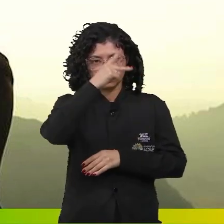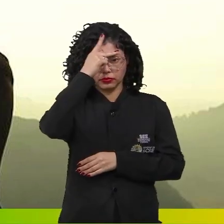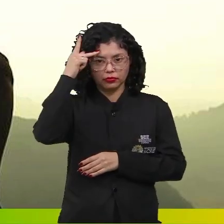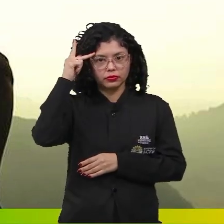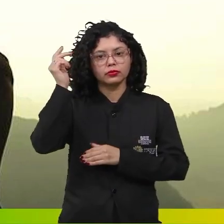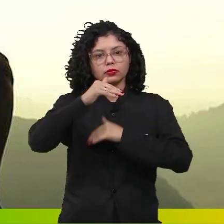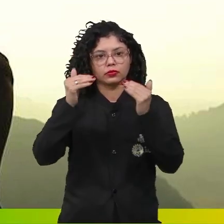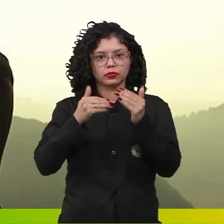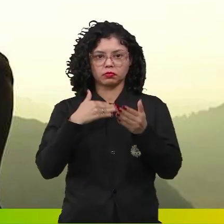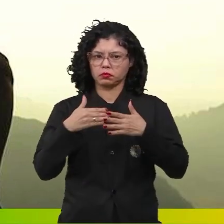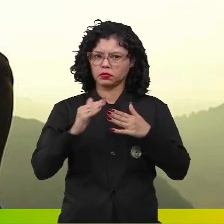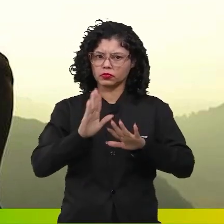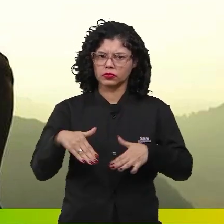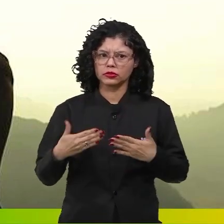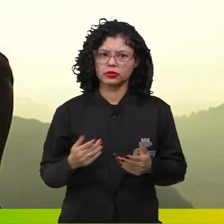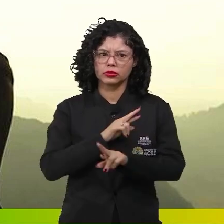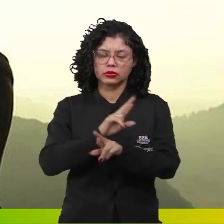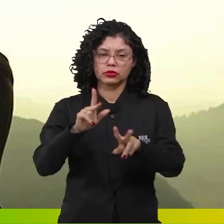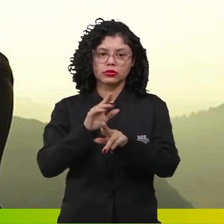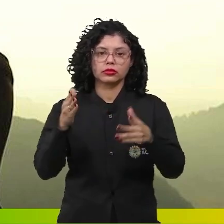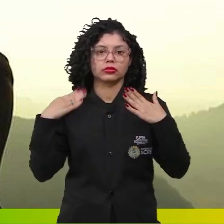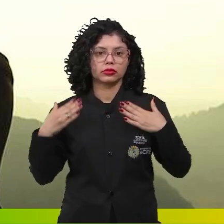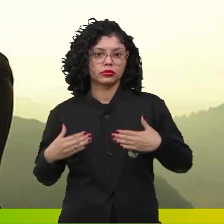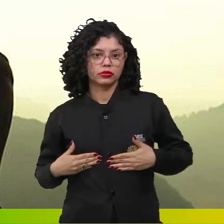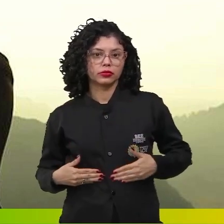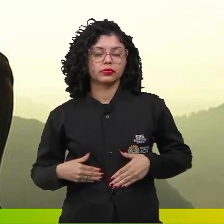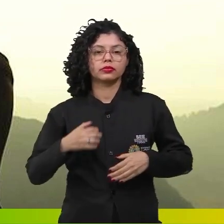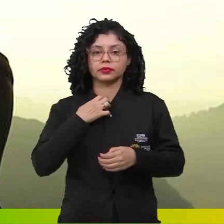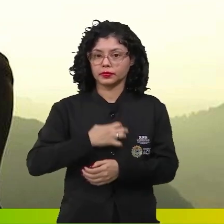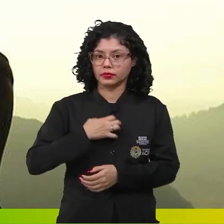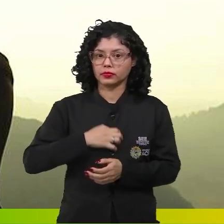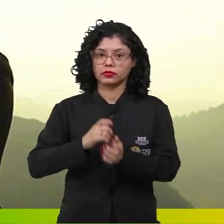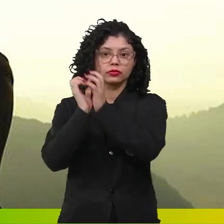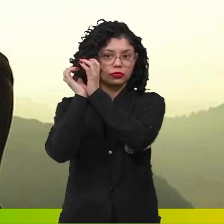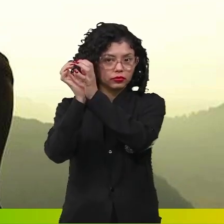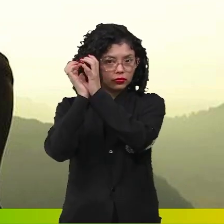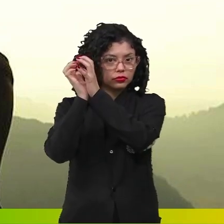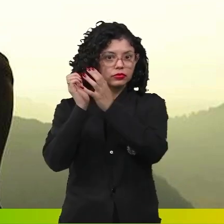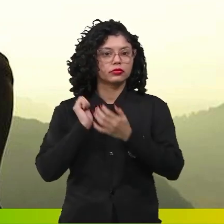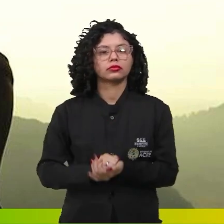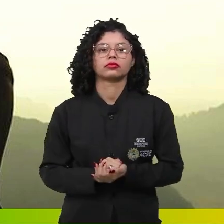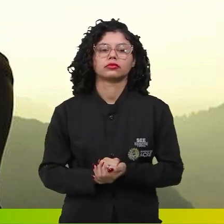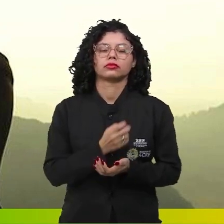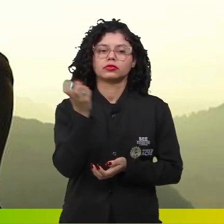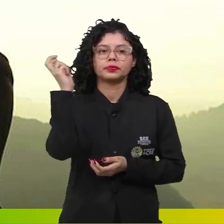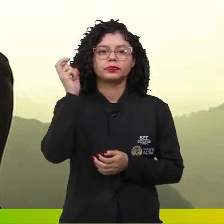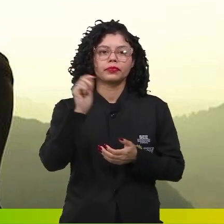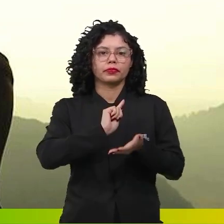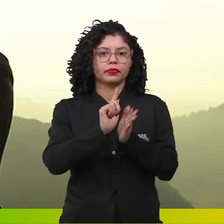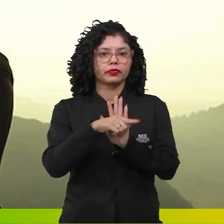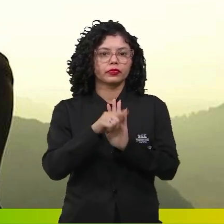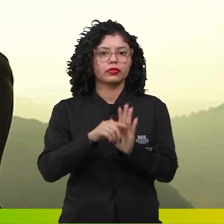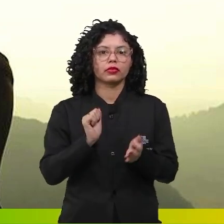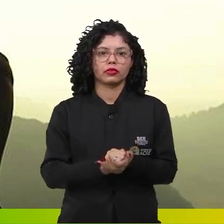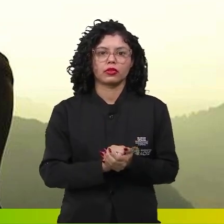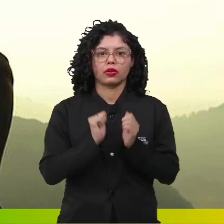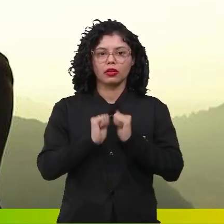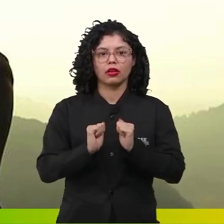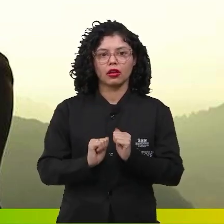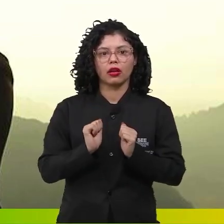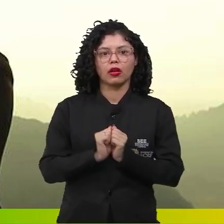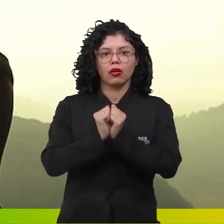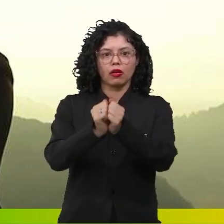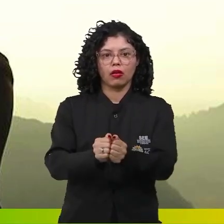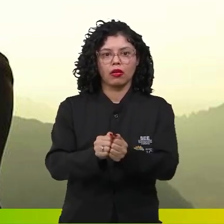pessoas, independente das suas diferenças físicas, sensoriais, cognitivas, culturais ou de gênero,